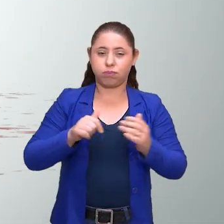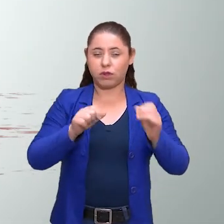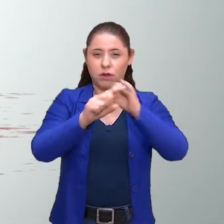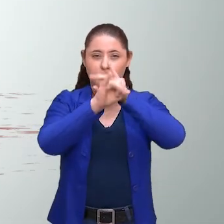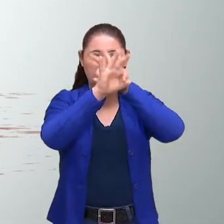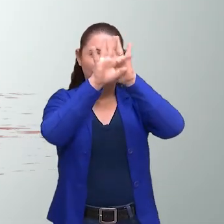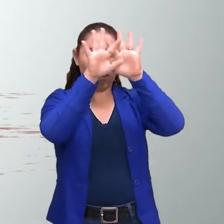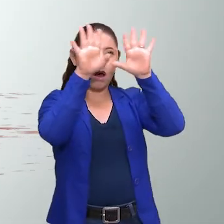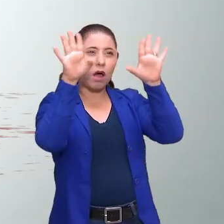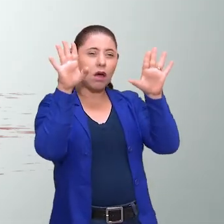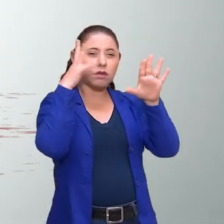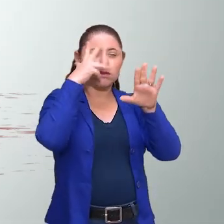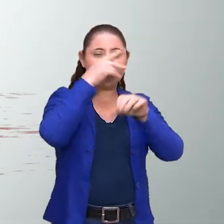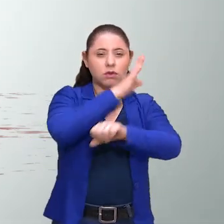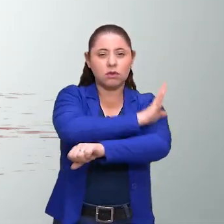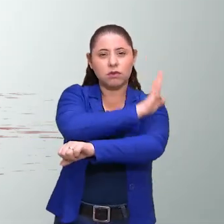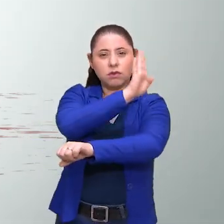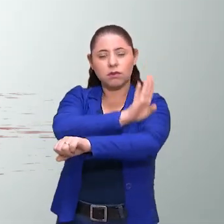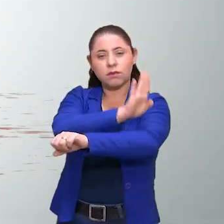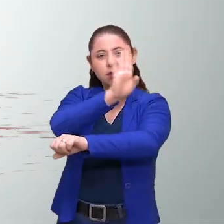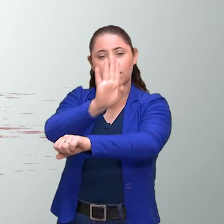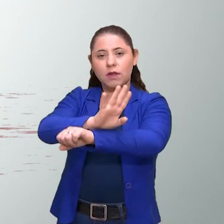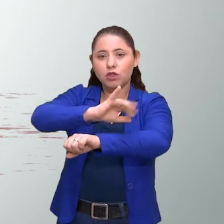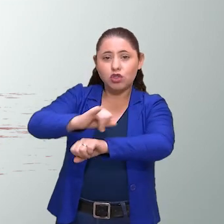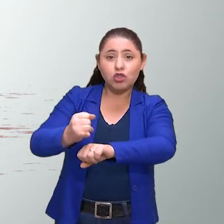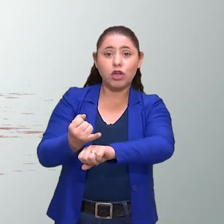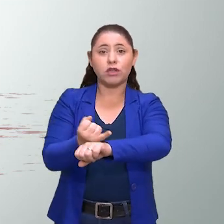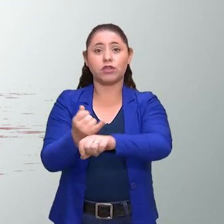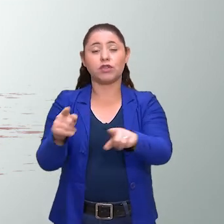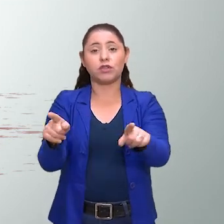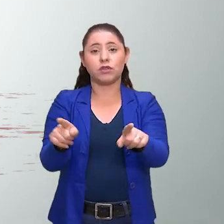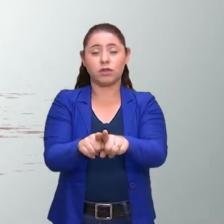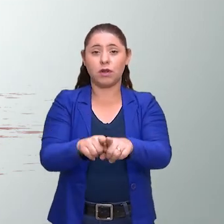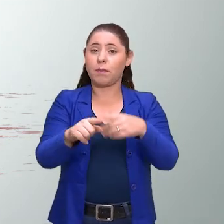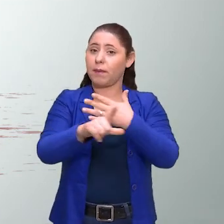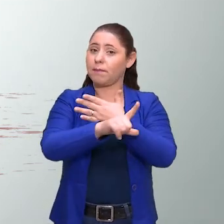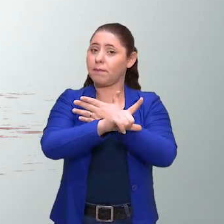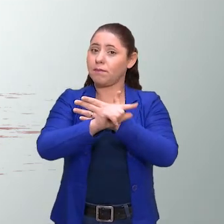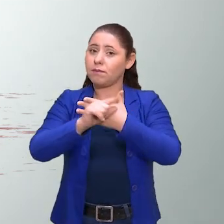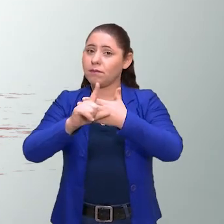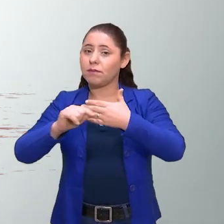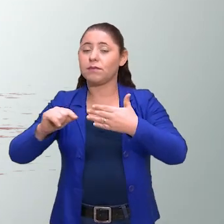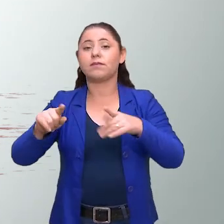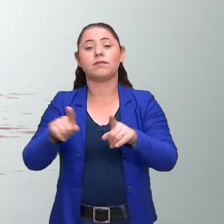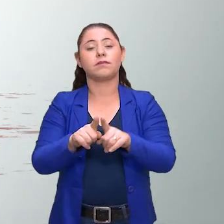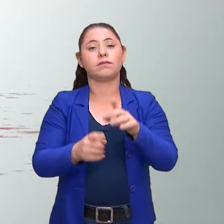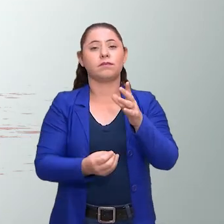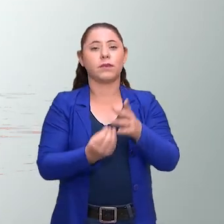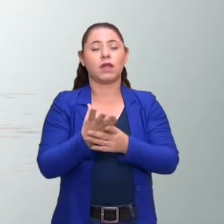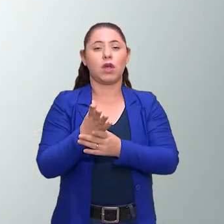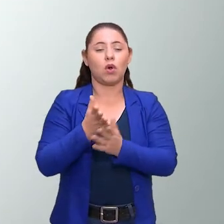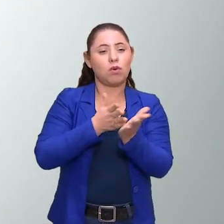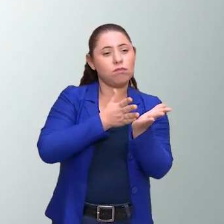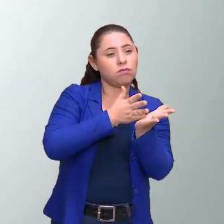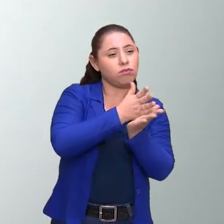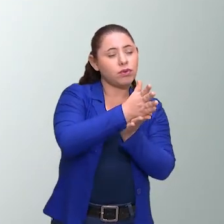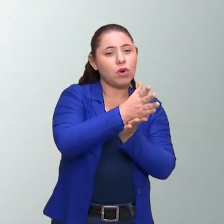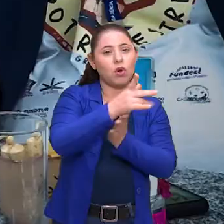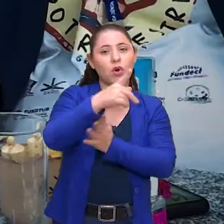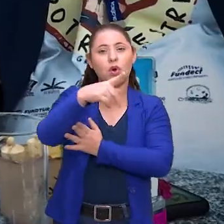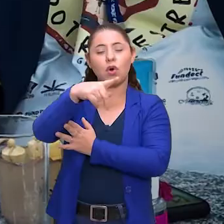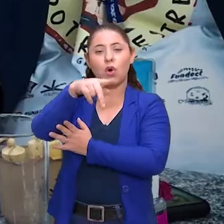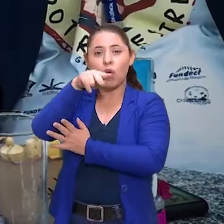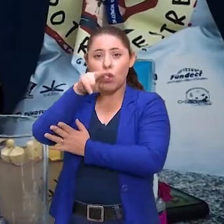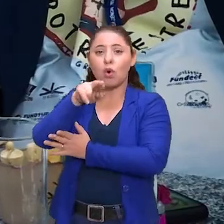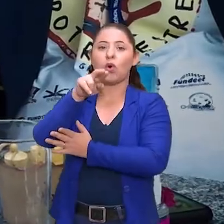cristalinas de Bonito, Potoquena, nós temos Jardim também com águas cristalinas, nós temos o Pantanal e nós estamos criando uma nova rota,